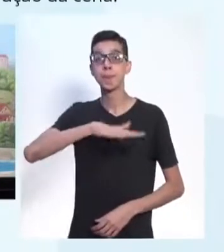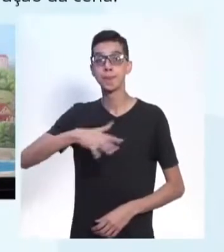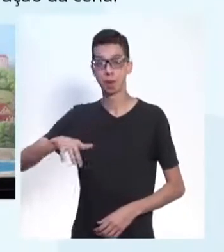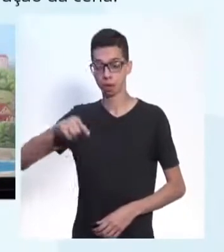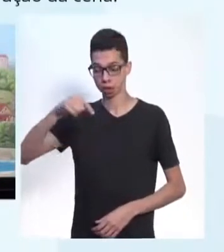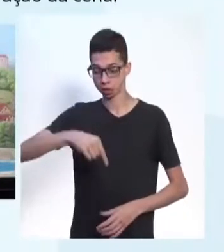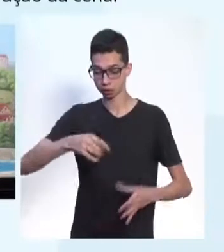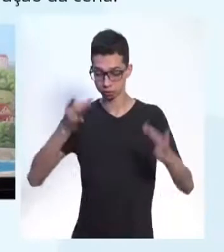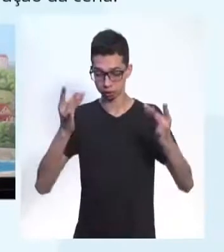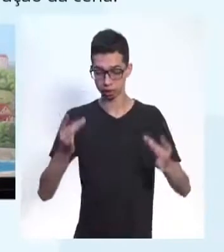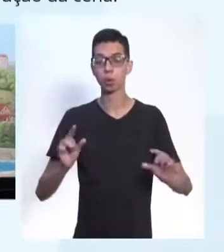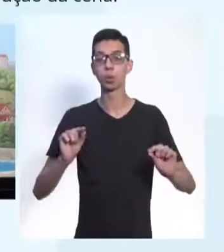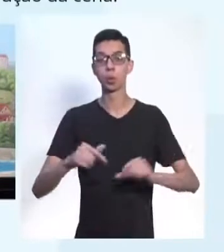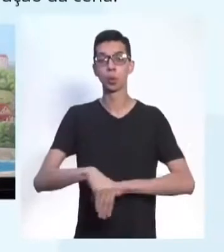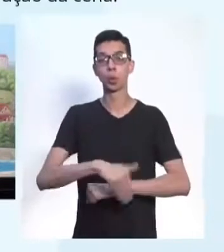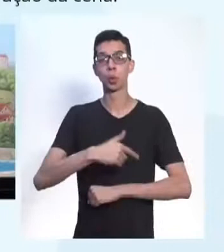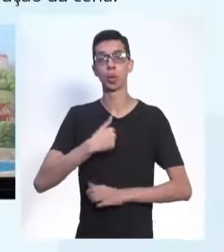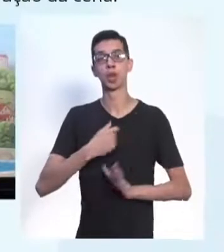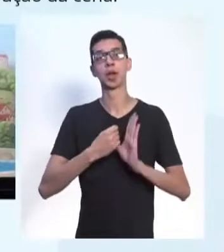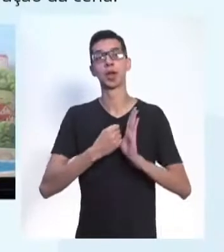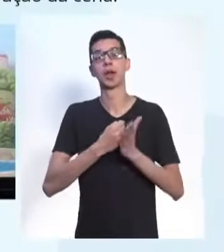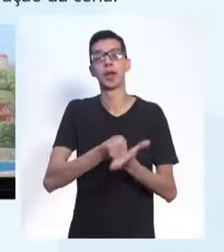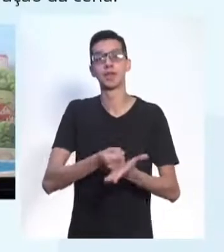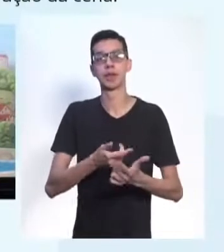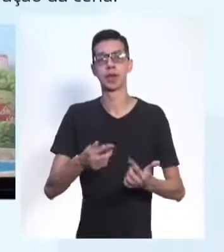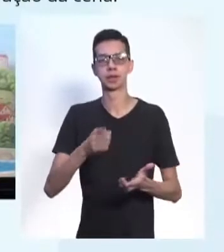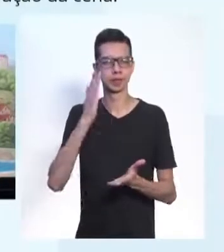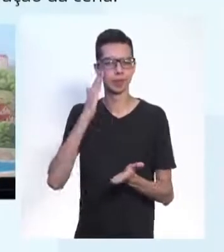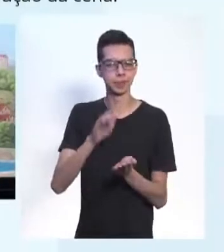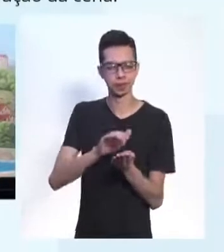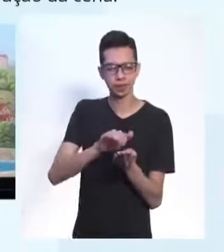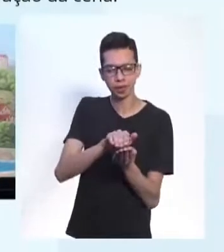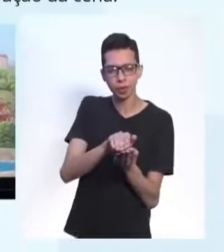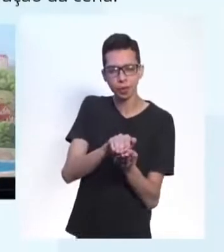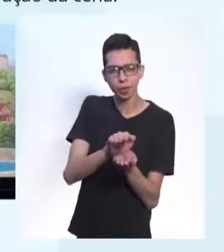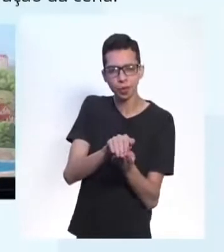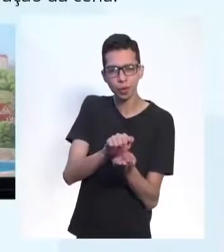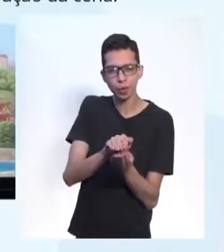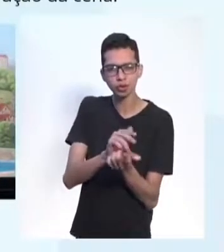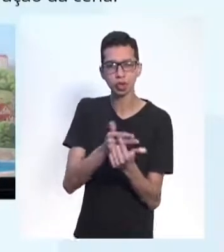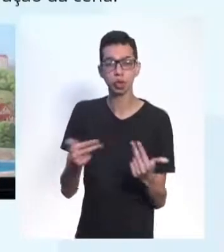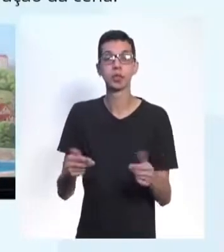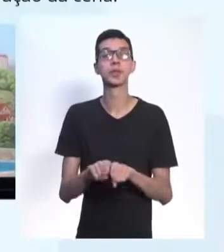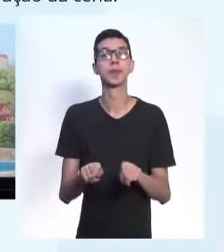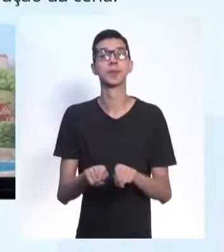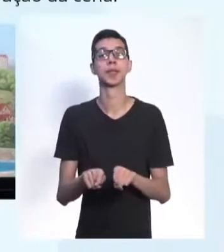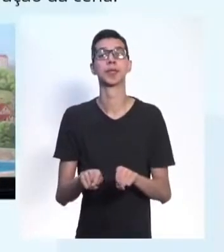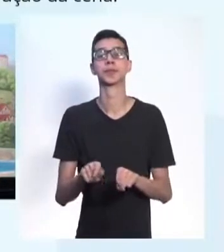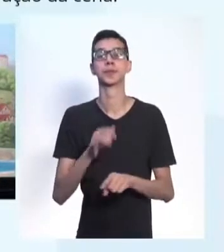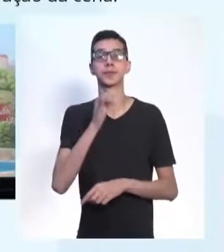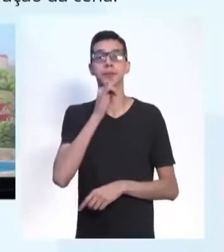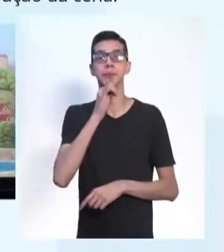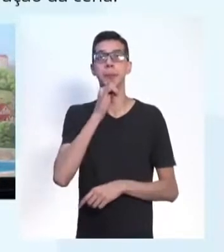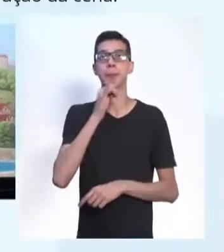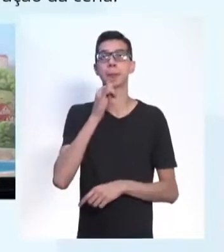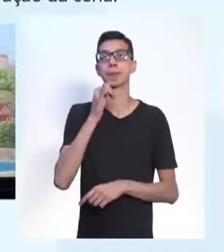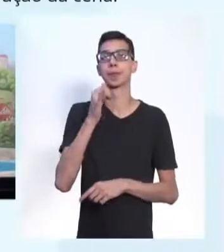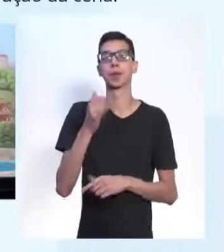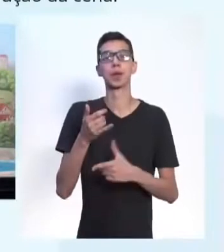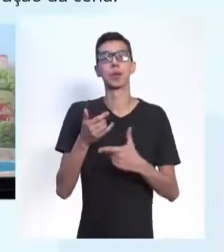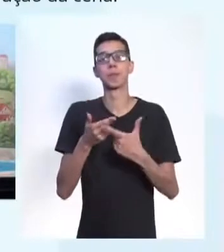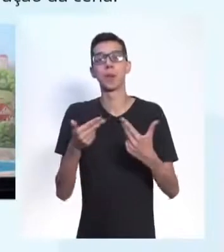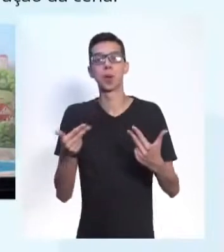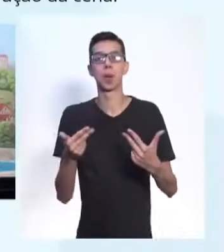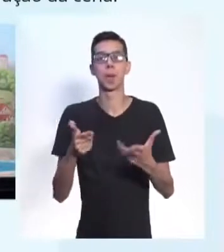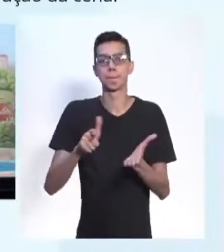umas conchas, vou levar um sol de papel. Essas mesmas conchas, esse